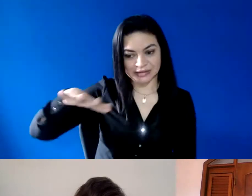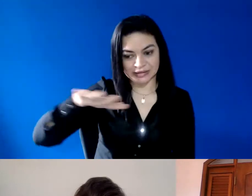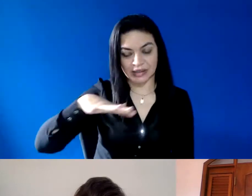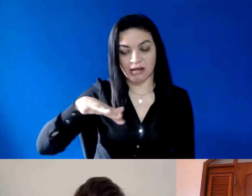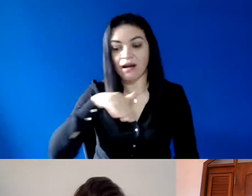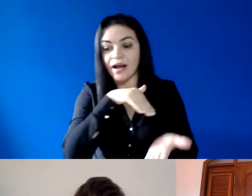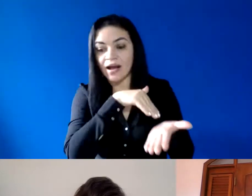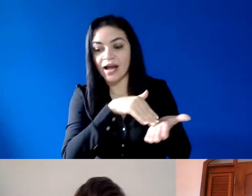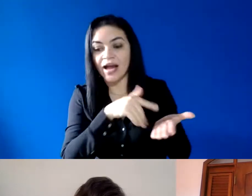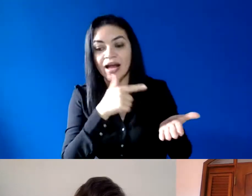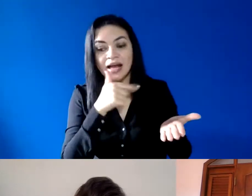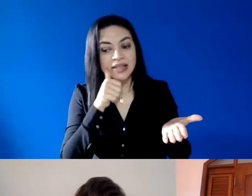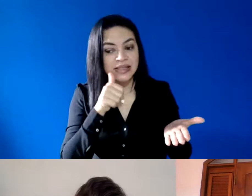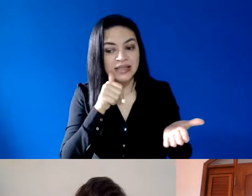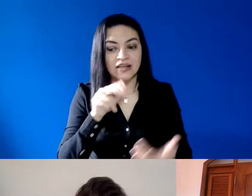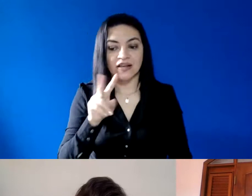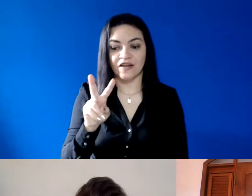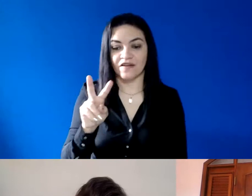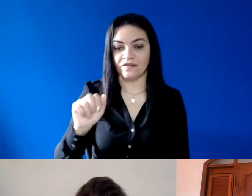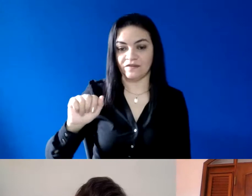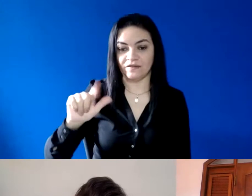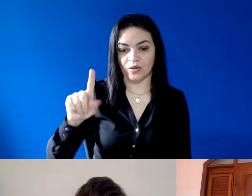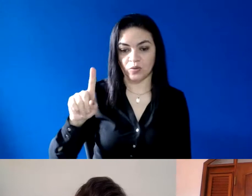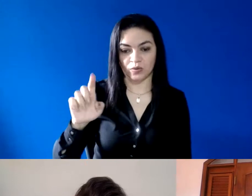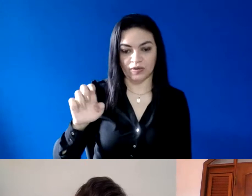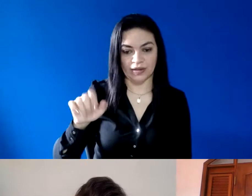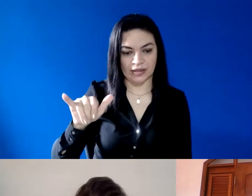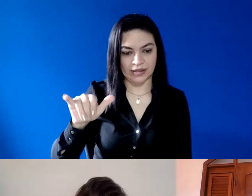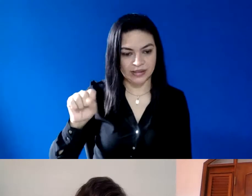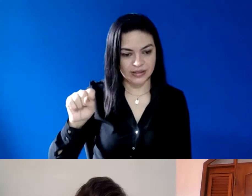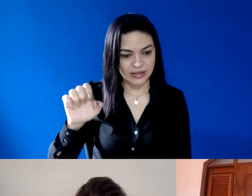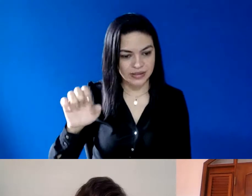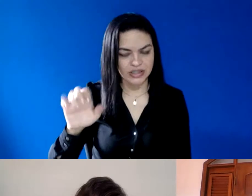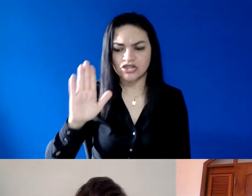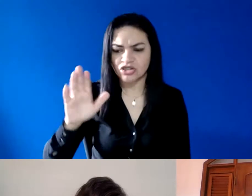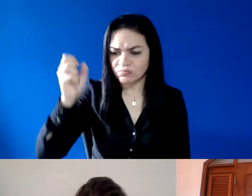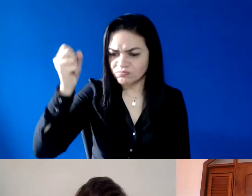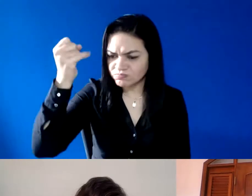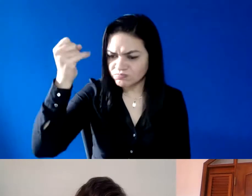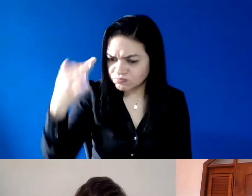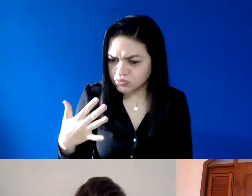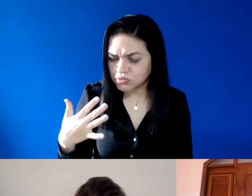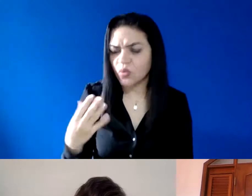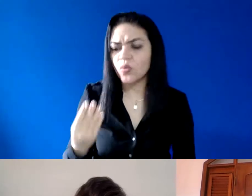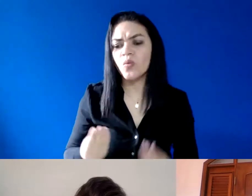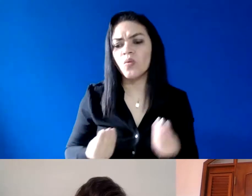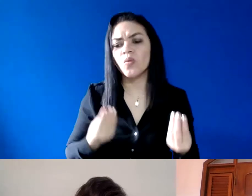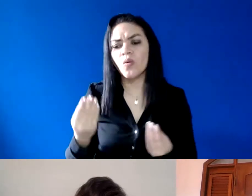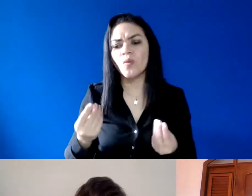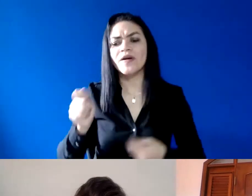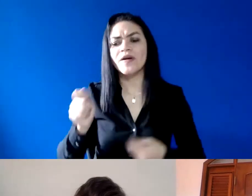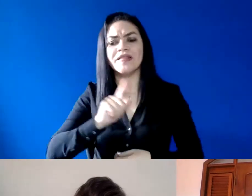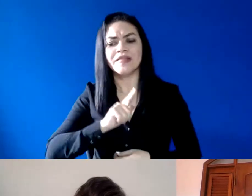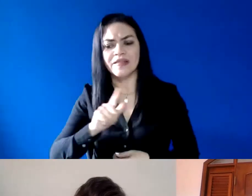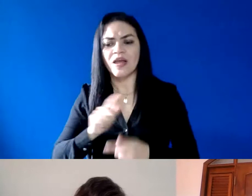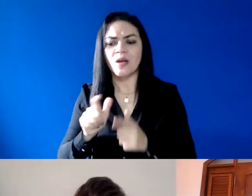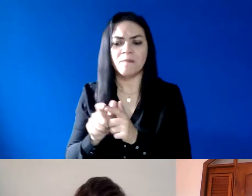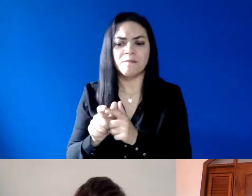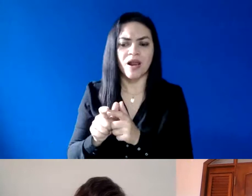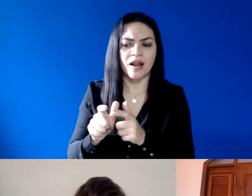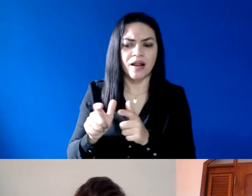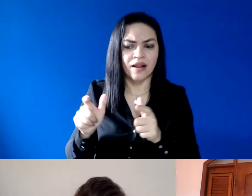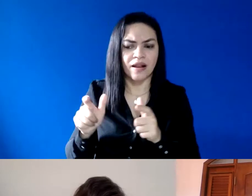Valdeise já mencionou do volume que nós temos hoje de profissionais da atenção primária em saúde, e